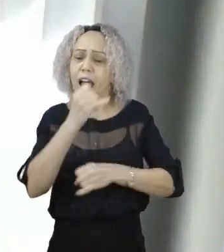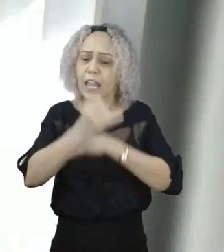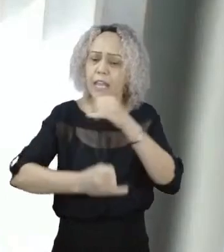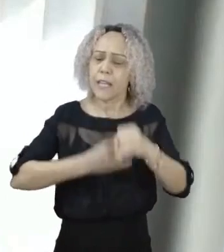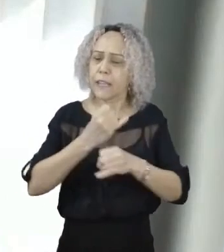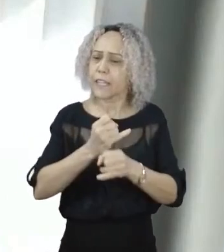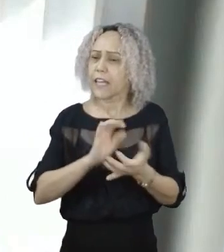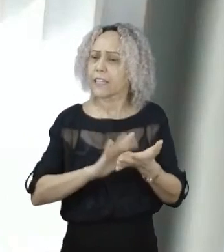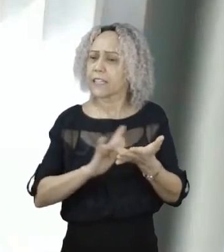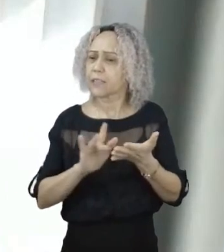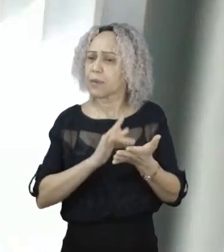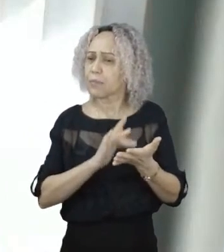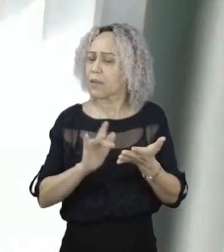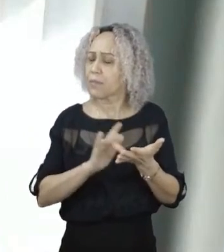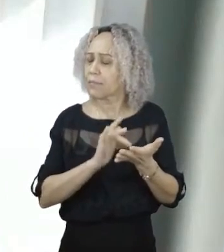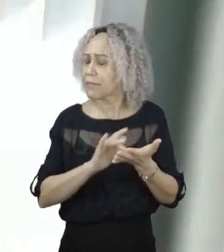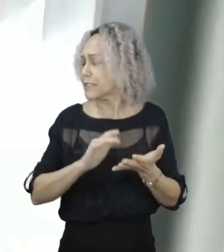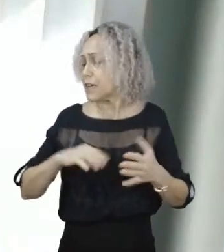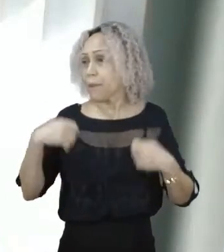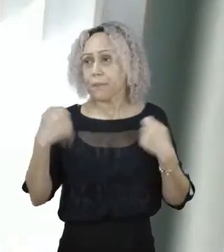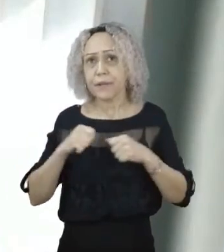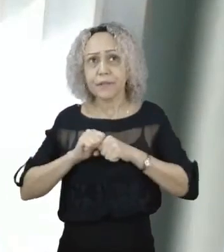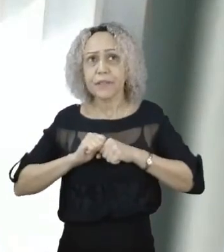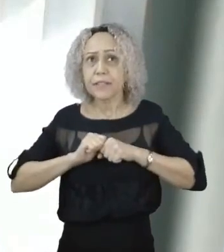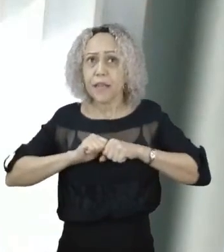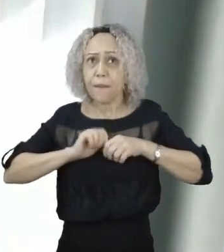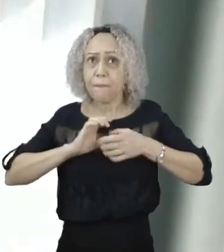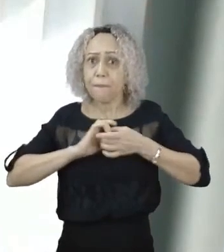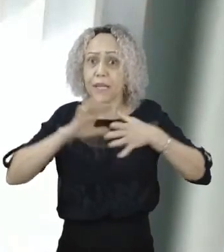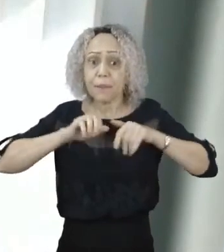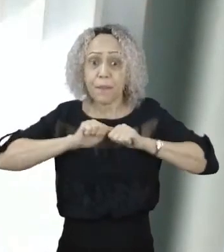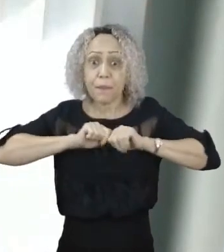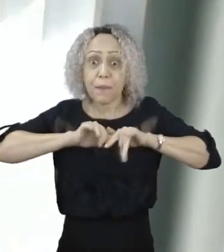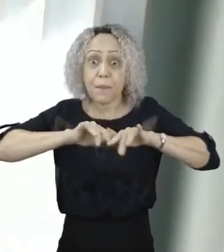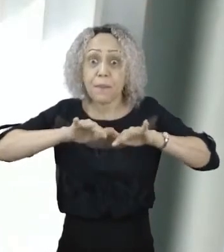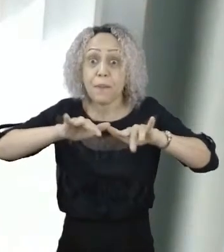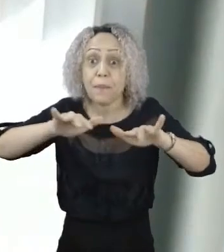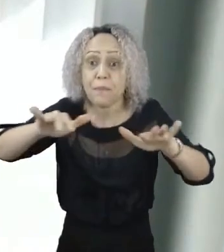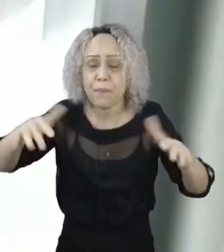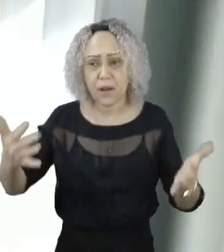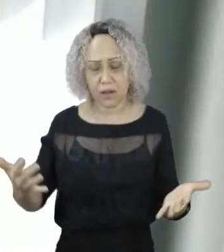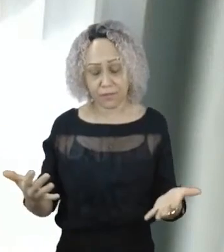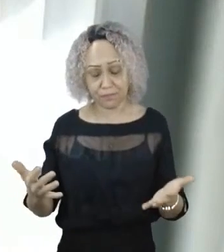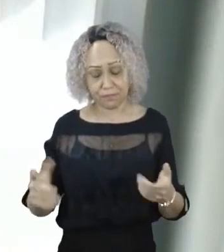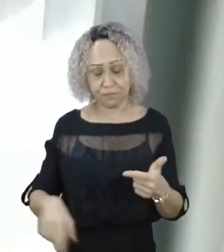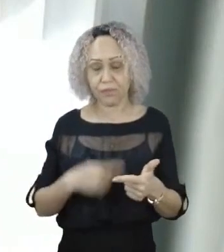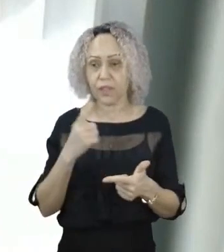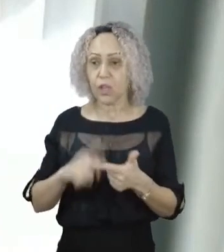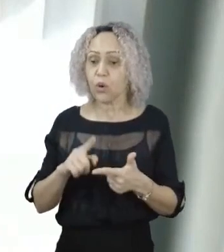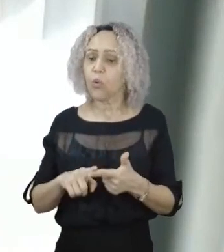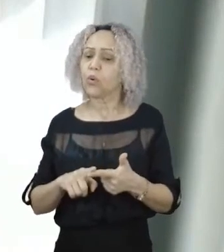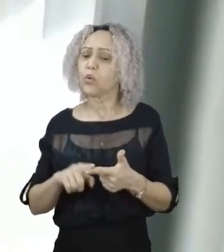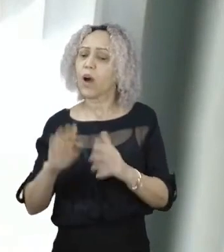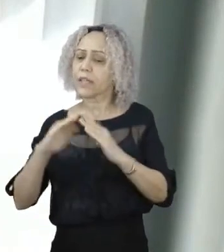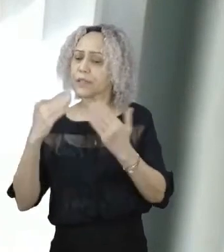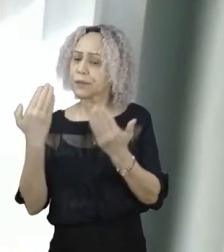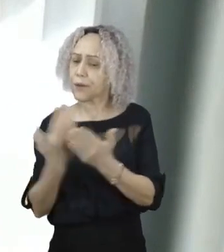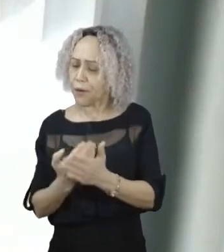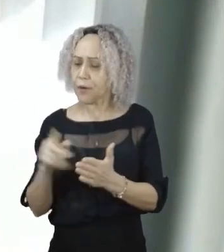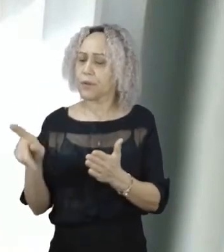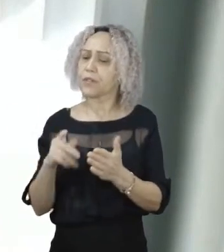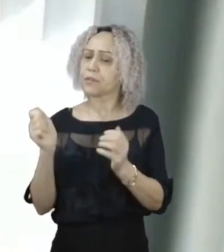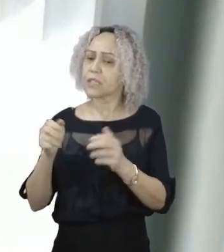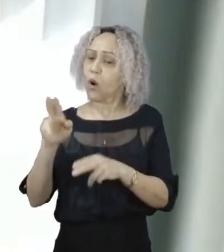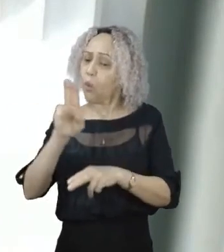de desigualdade, que é a desigualdade digital. E segundo, fazer uso pedagógico desses instrumentos. Tem